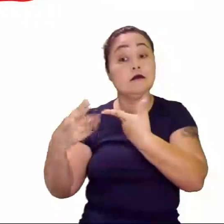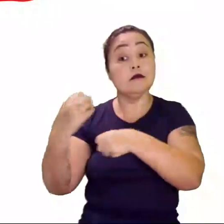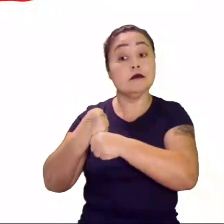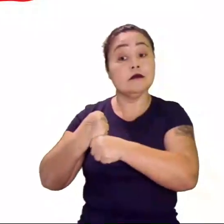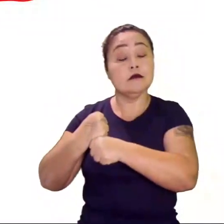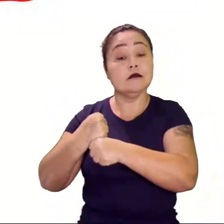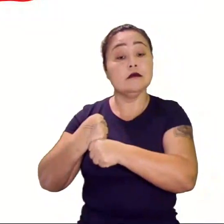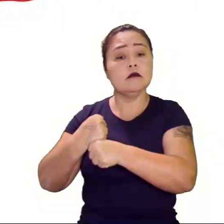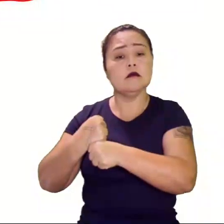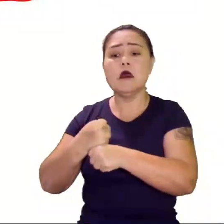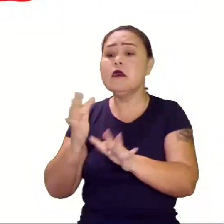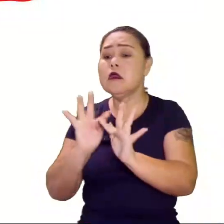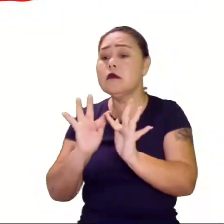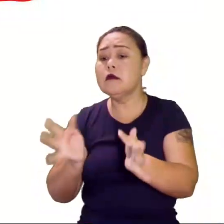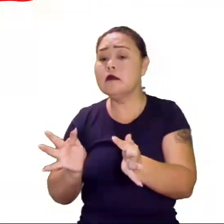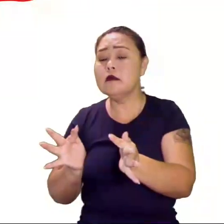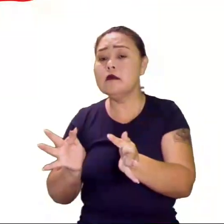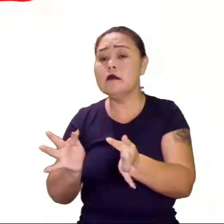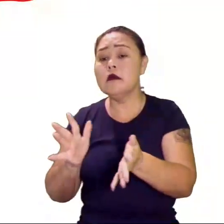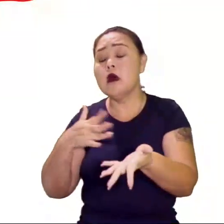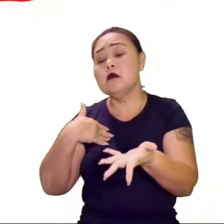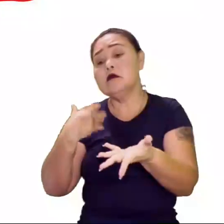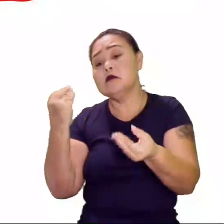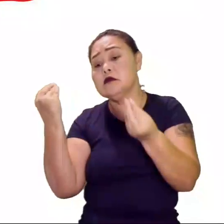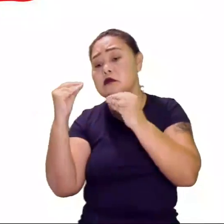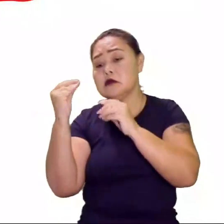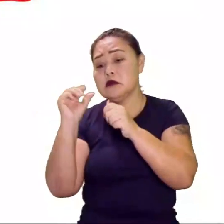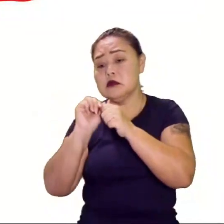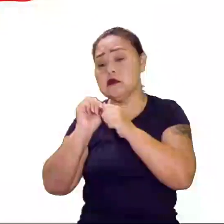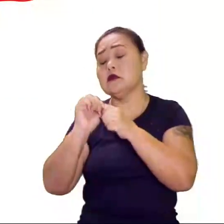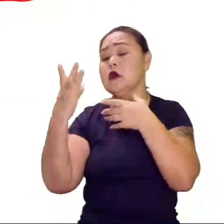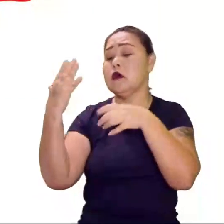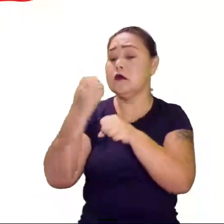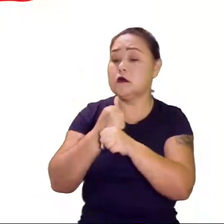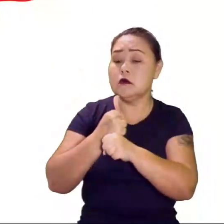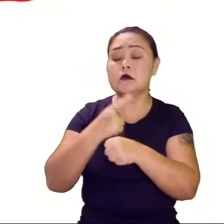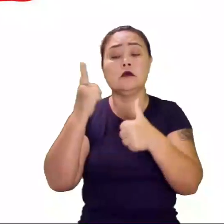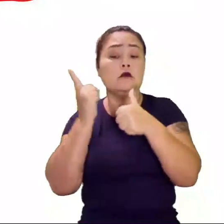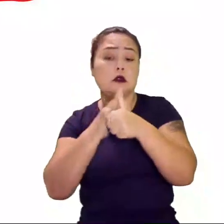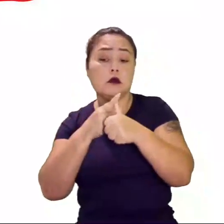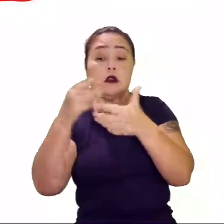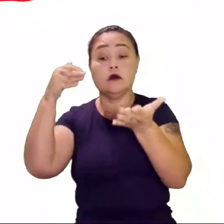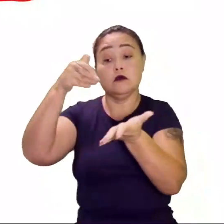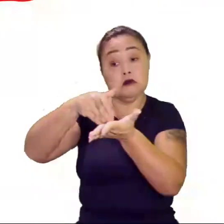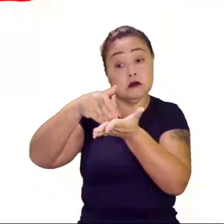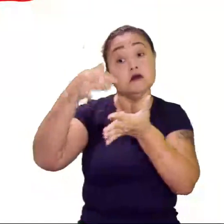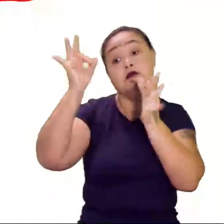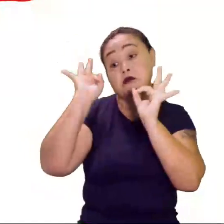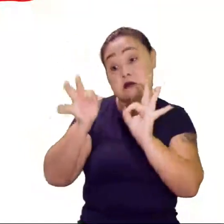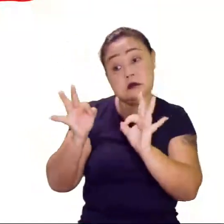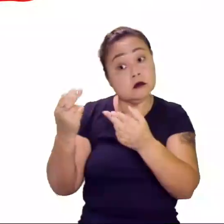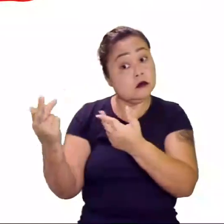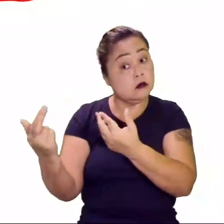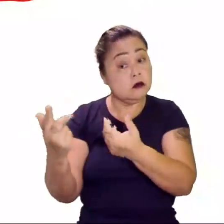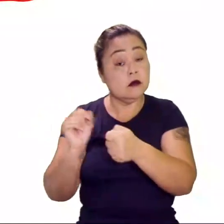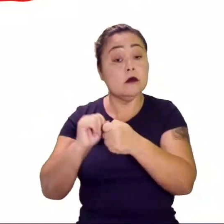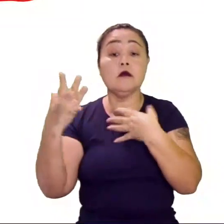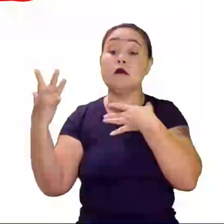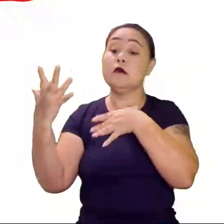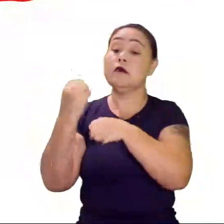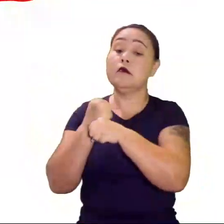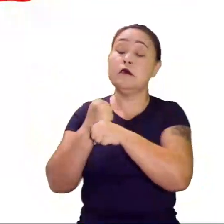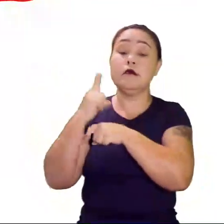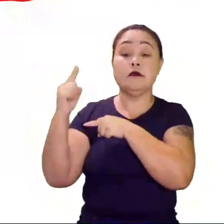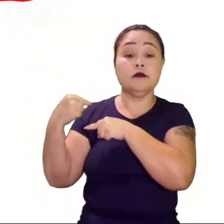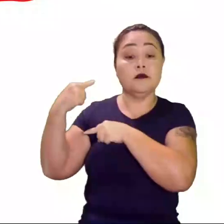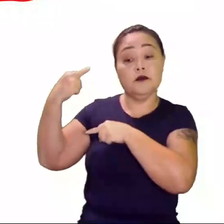aqui. E simples assim. Quem colocou na soma dos termos, vendo quem era o primeiro, quem era o último, deu certo do mesmo jeito. Isso. Somando todo